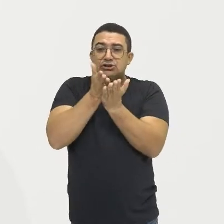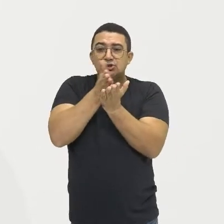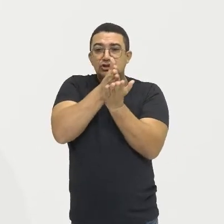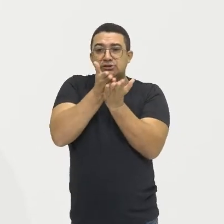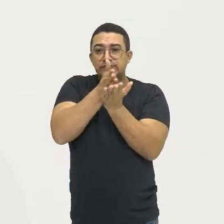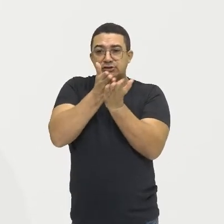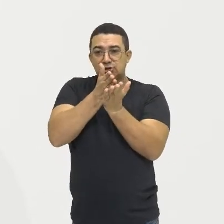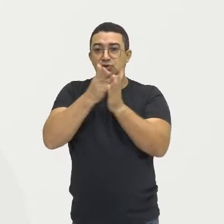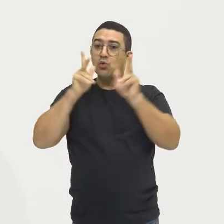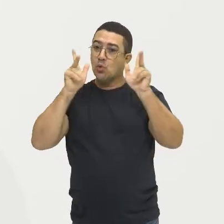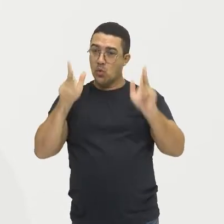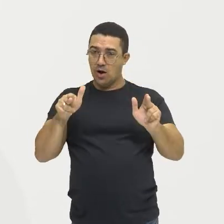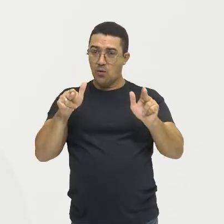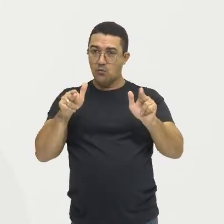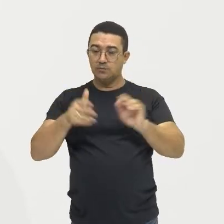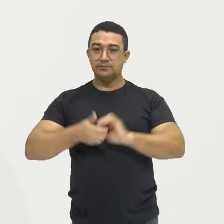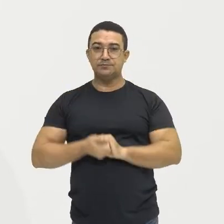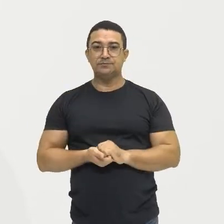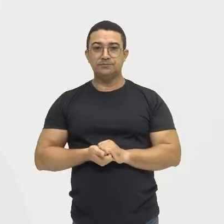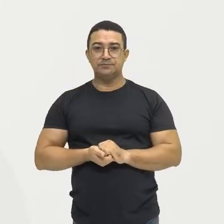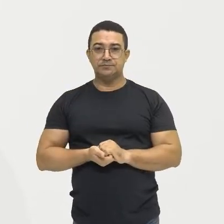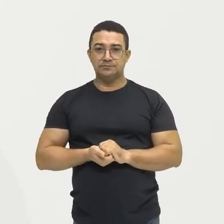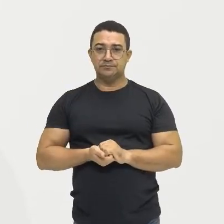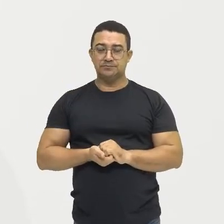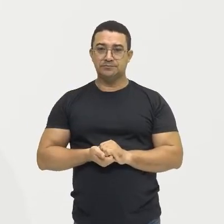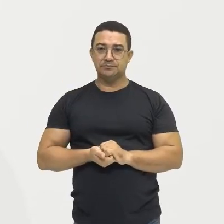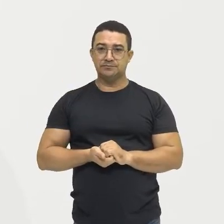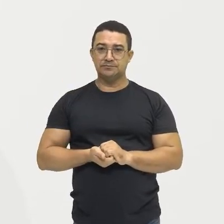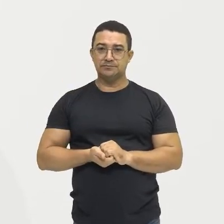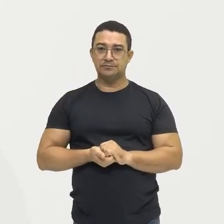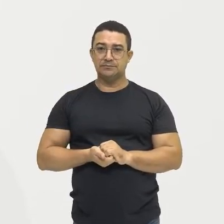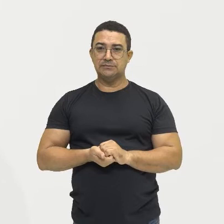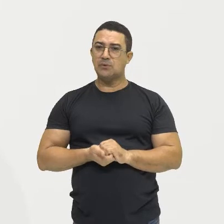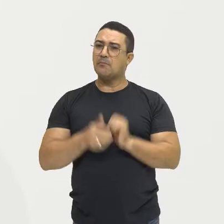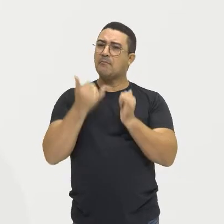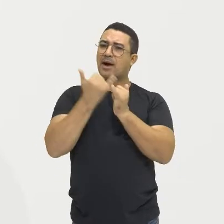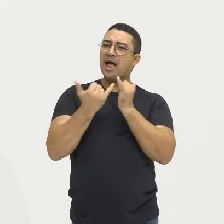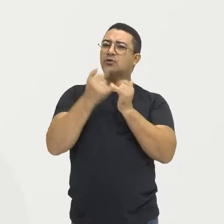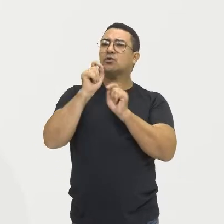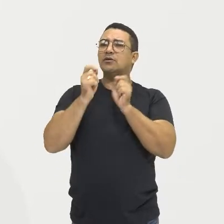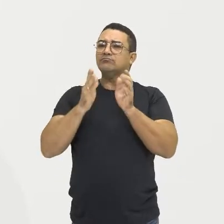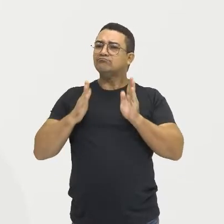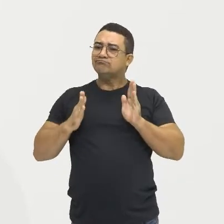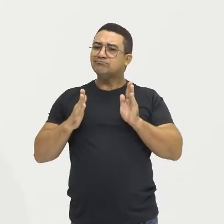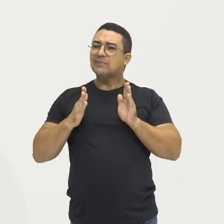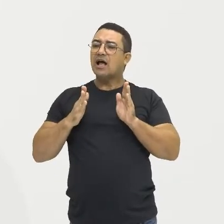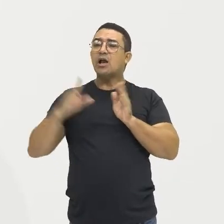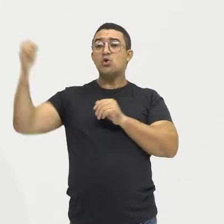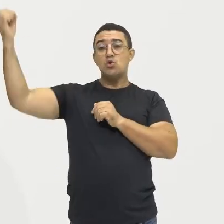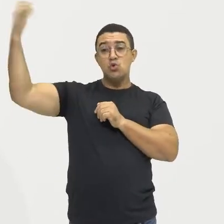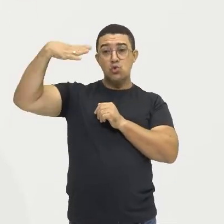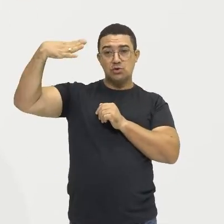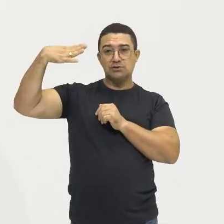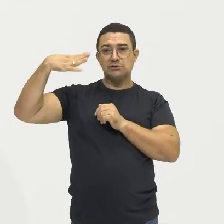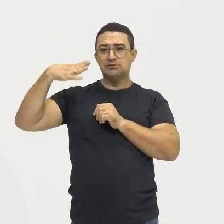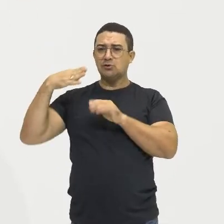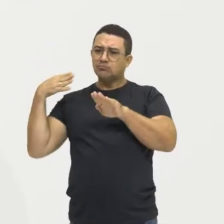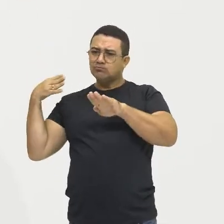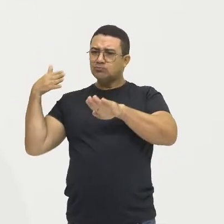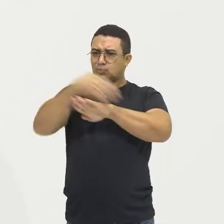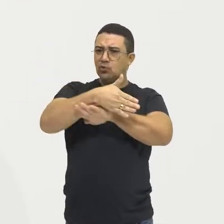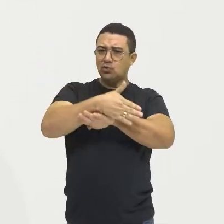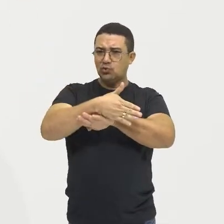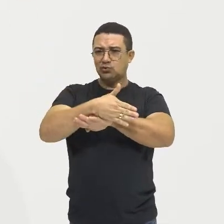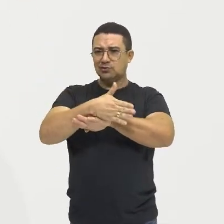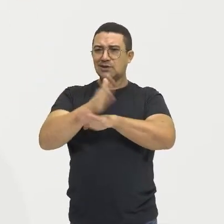igual. Então, em diagonal, a sensação em diagonal é essa aqui, como essa luz atravessasse a obra